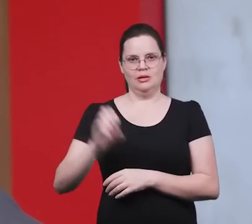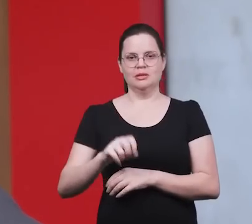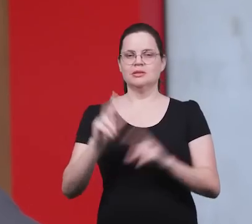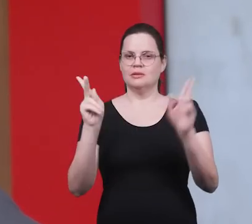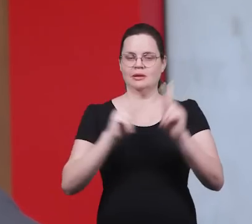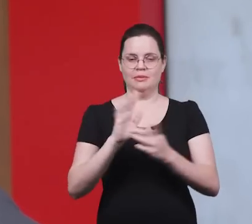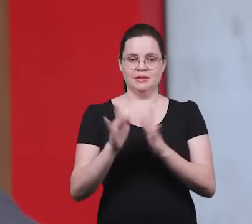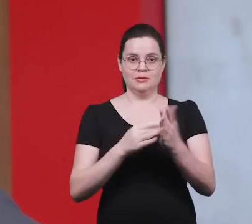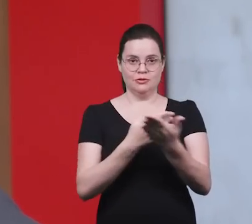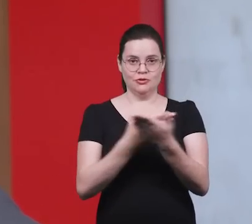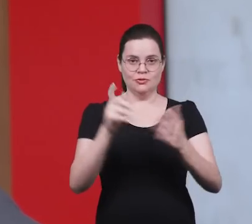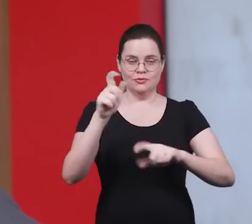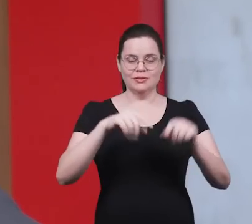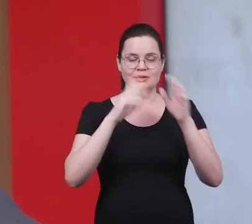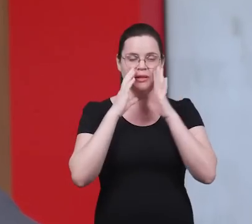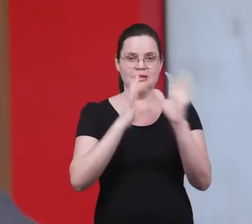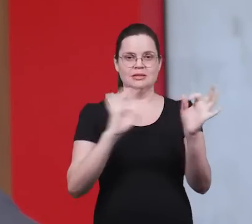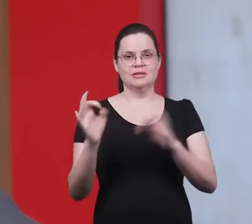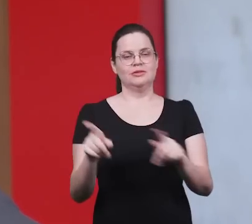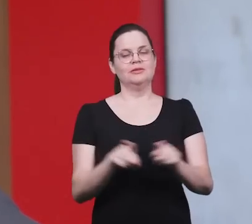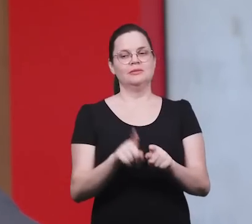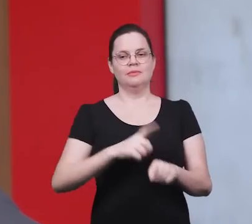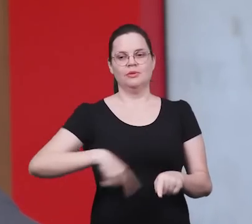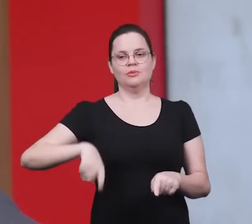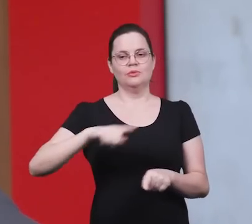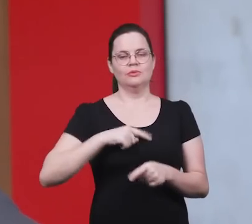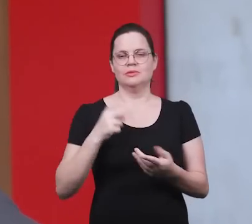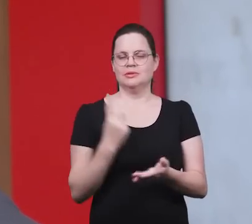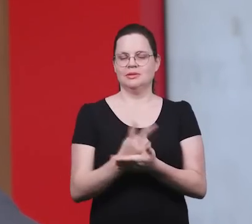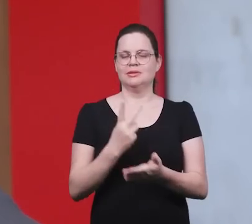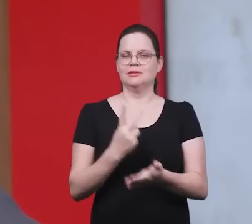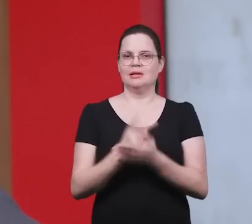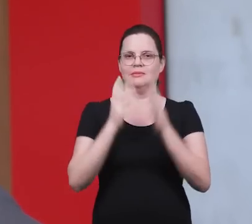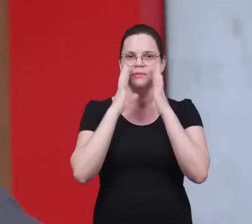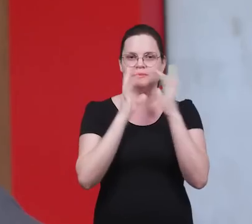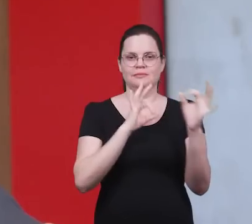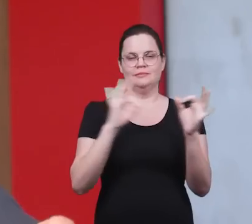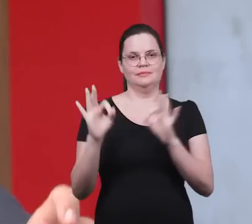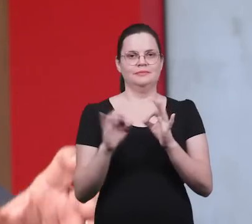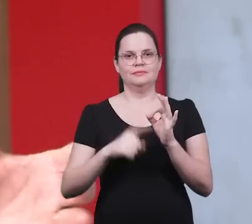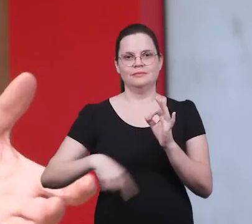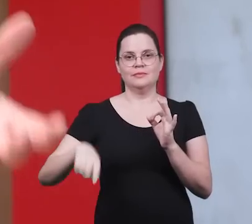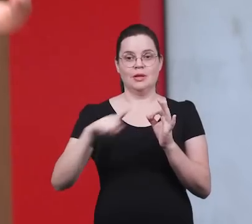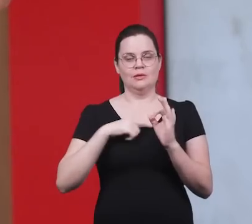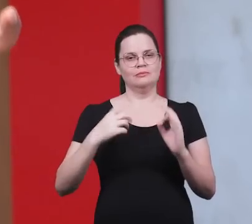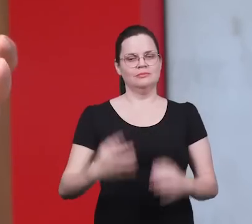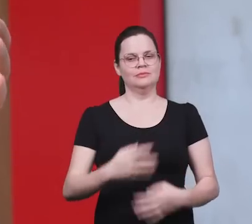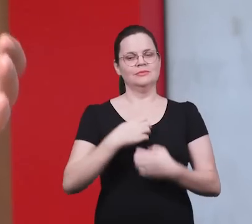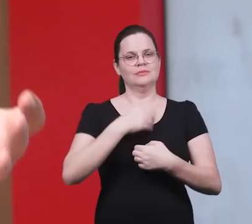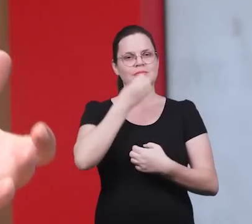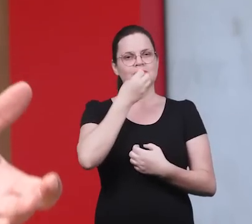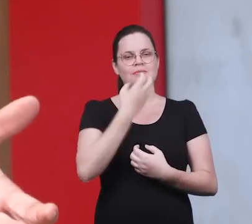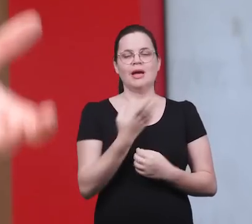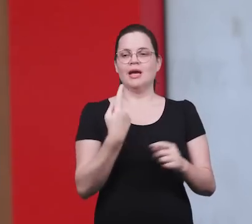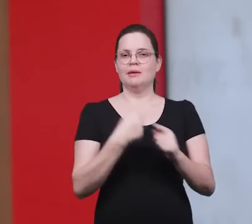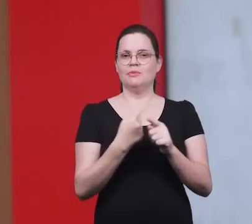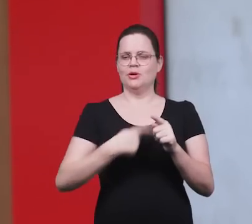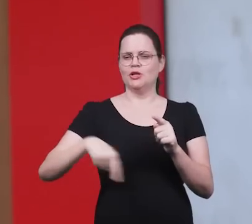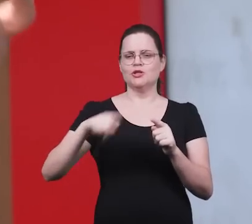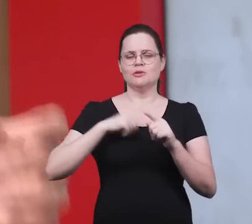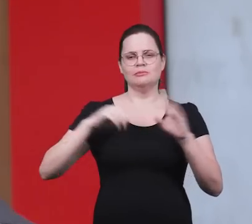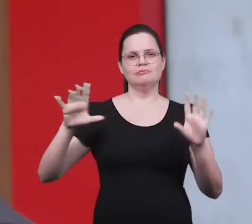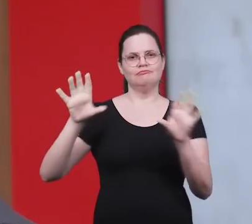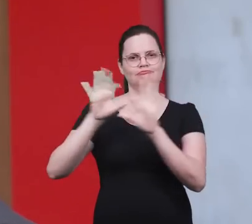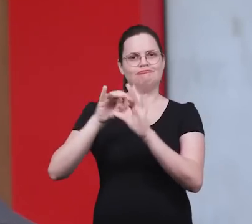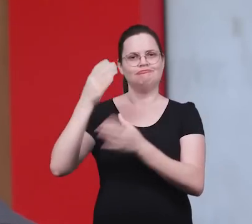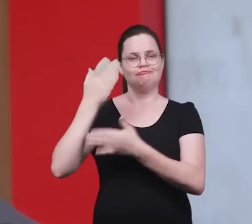que participa conosco, você que sempre tem assistido esse programa, que nos engrandece, nos faz estar mais